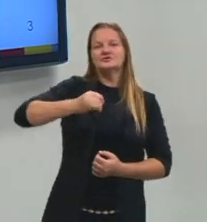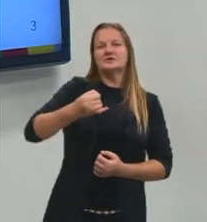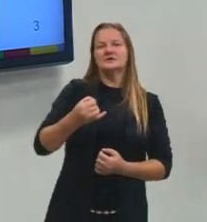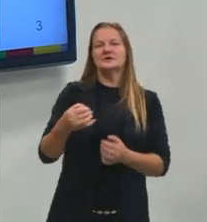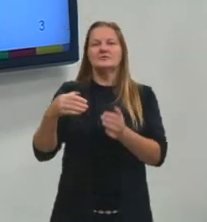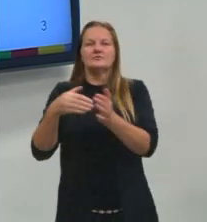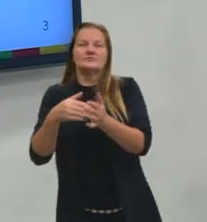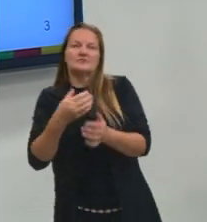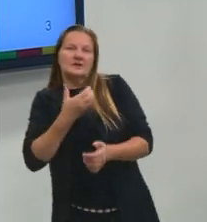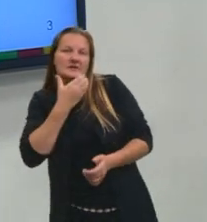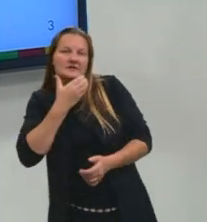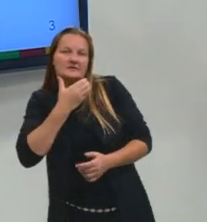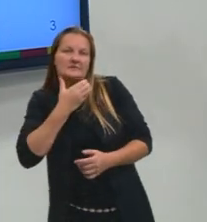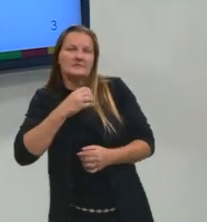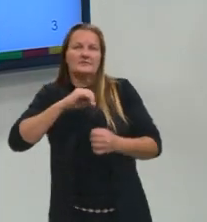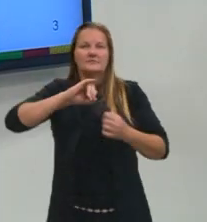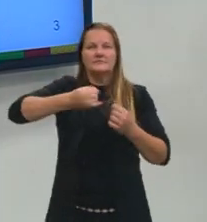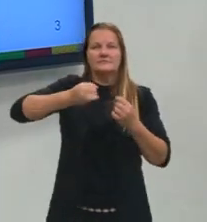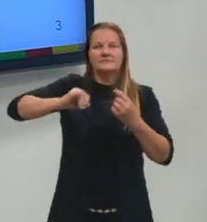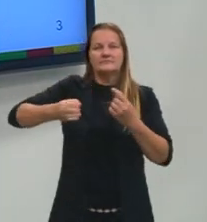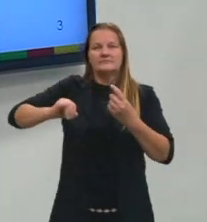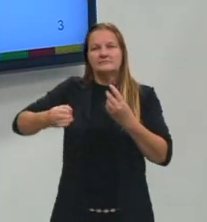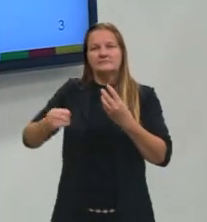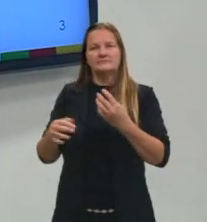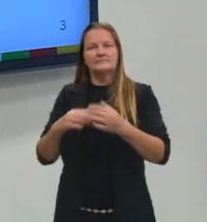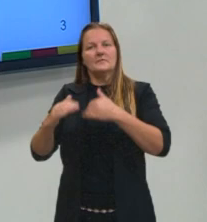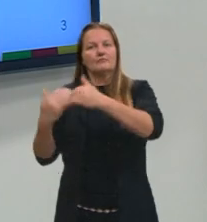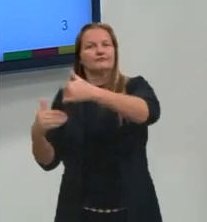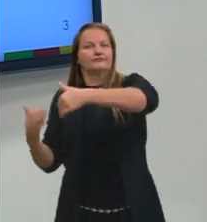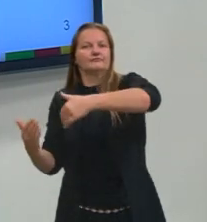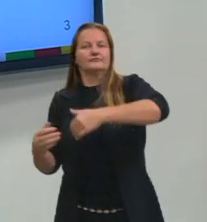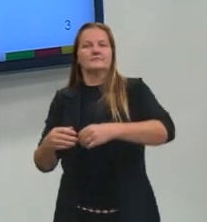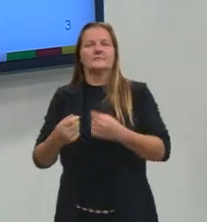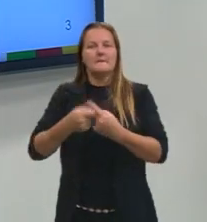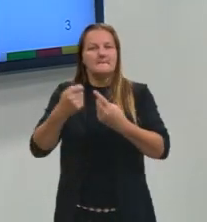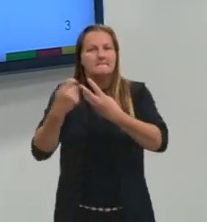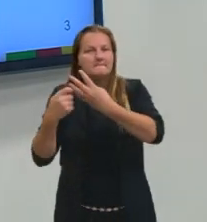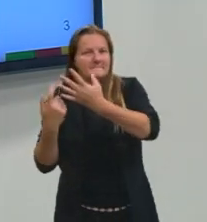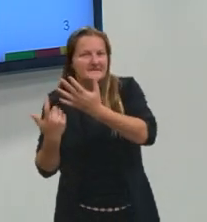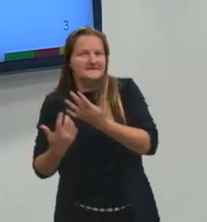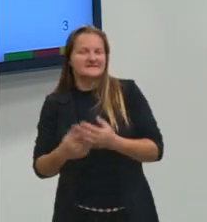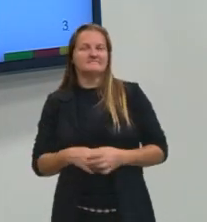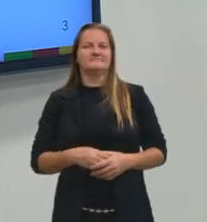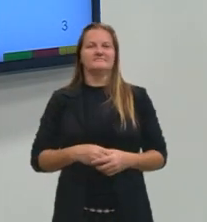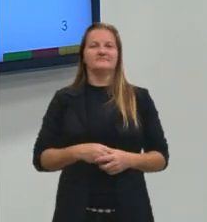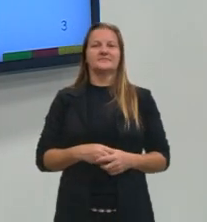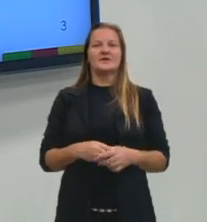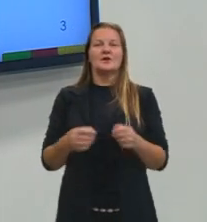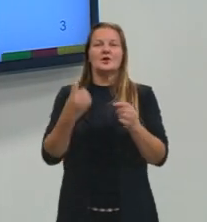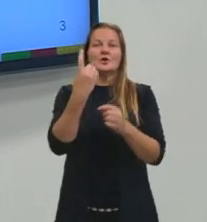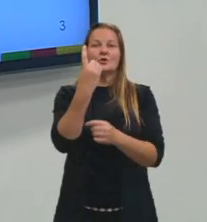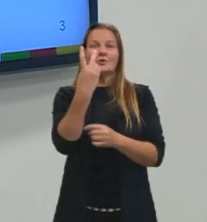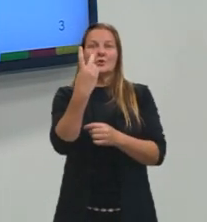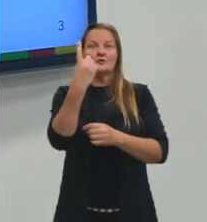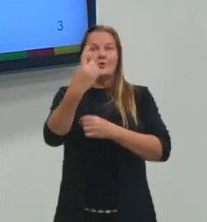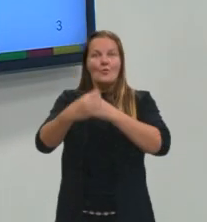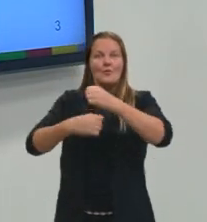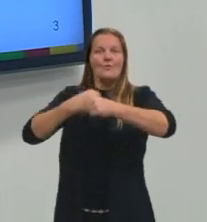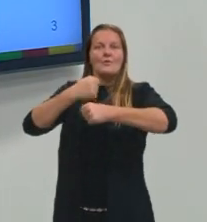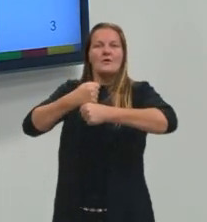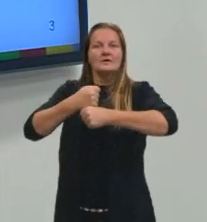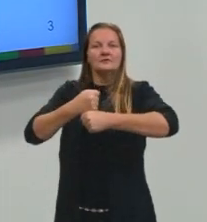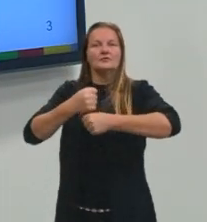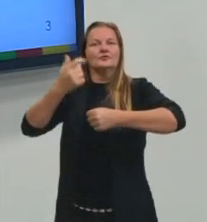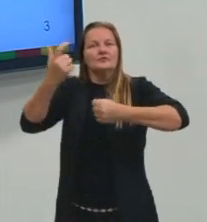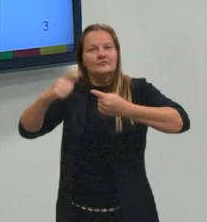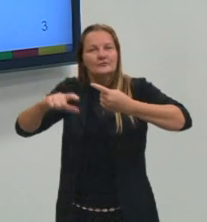Janeiro terminamos no dezembro quando termina desenho inicia um novo ano um novo período de meses começa a janeiro fevereiro